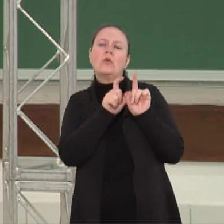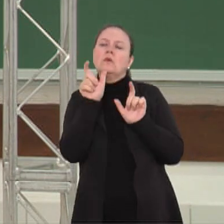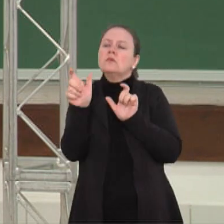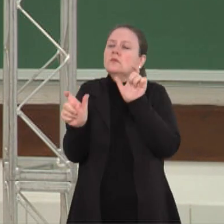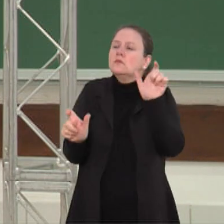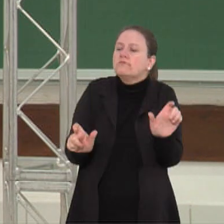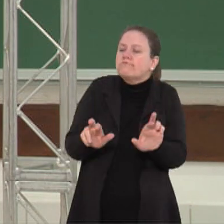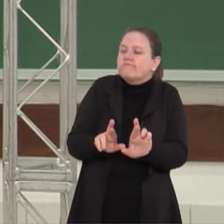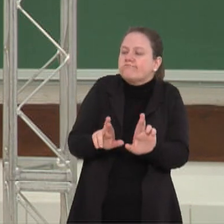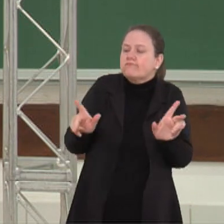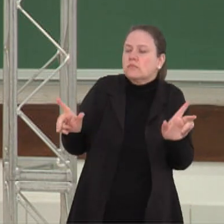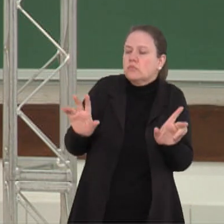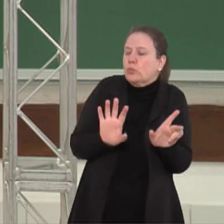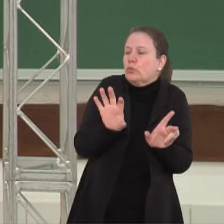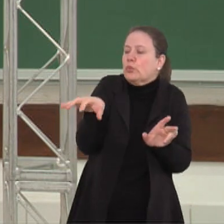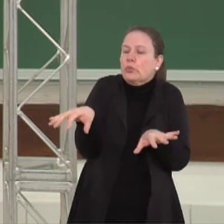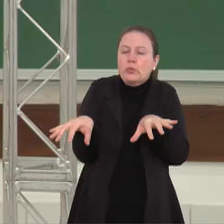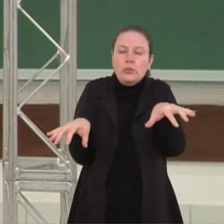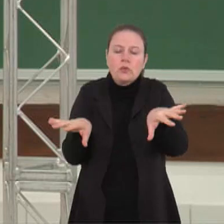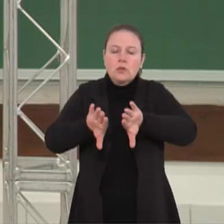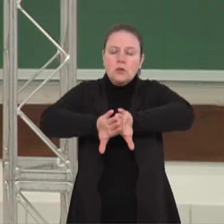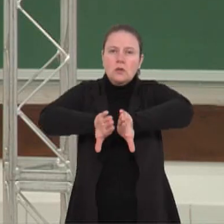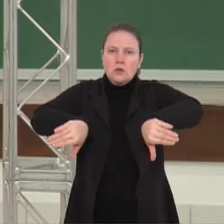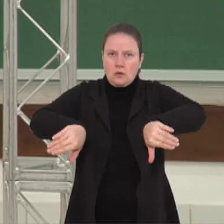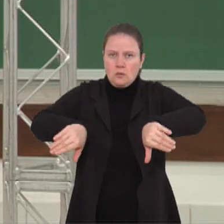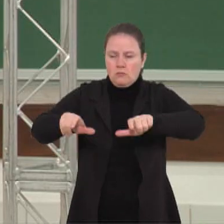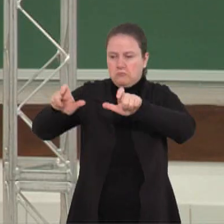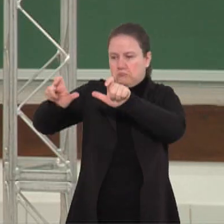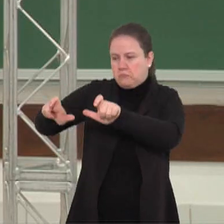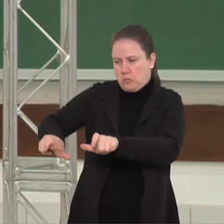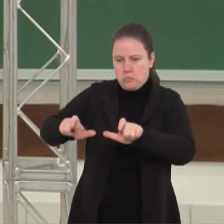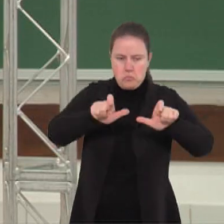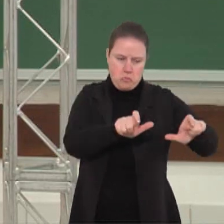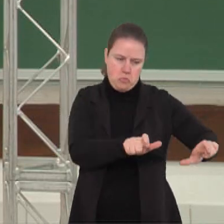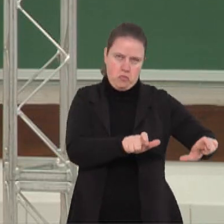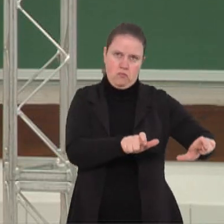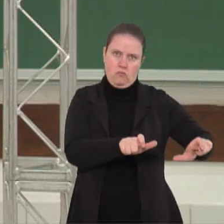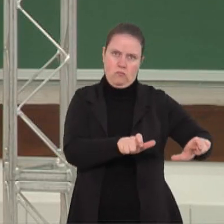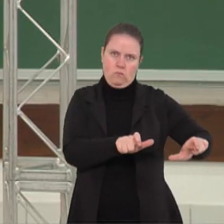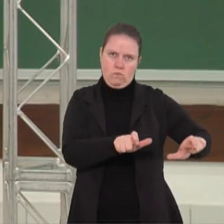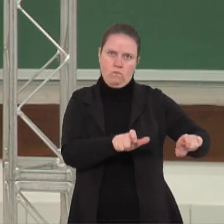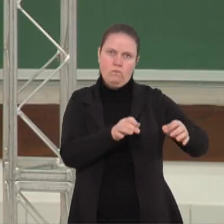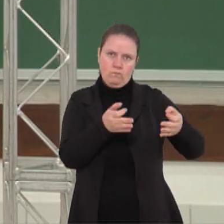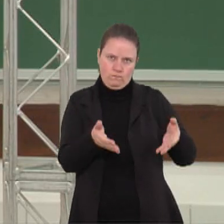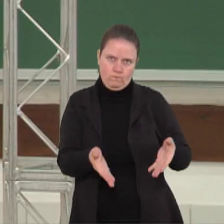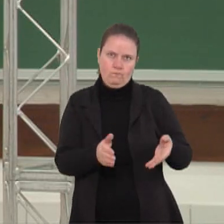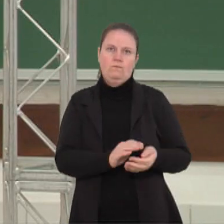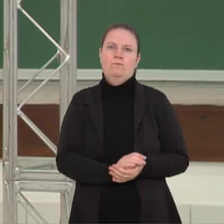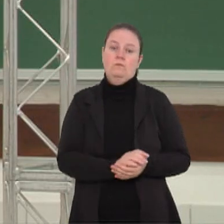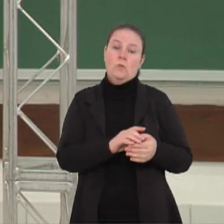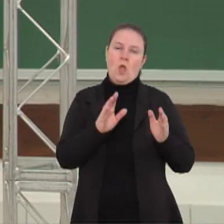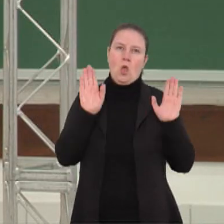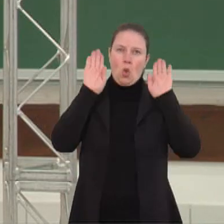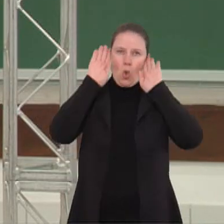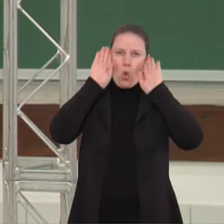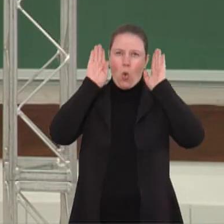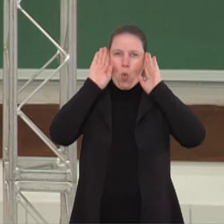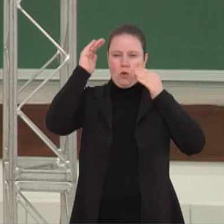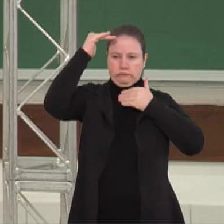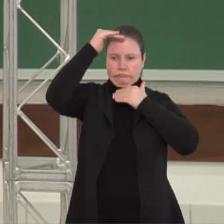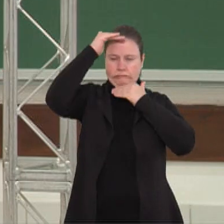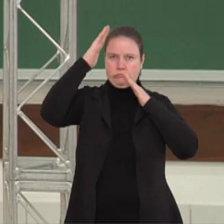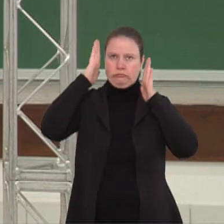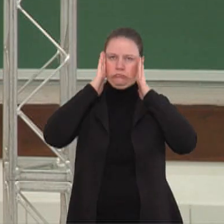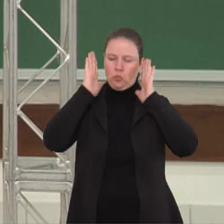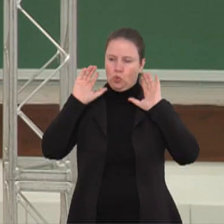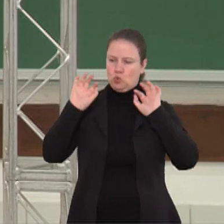e colocando cada um na sua caixinha, cada um no seu quadradinho e resignado na sua caixinha. Porque se assim não